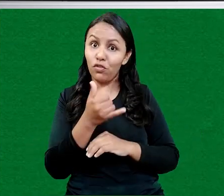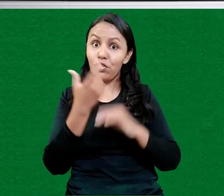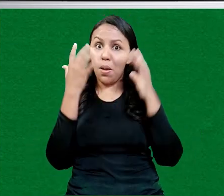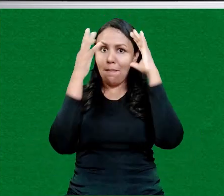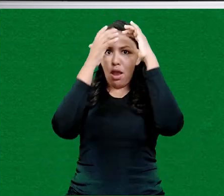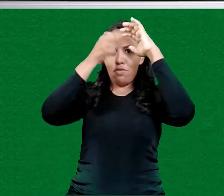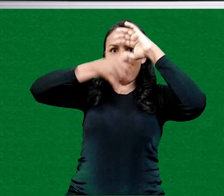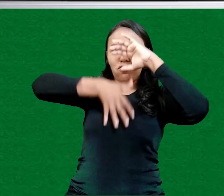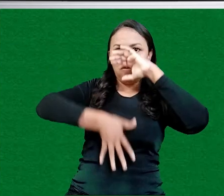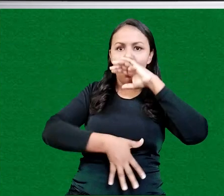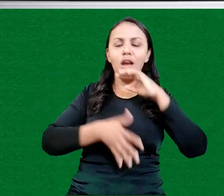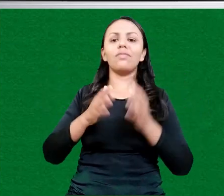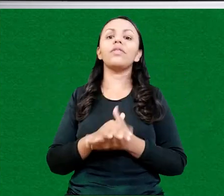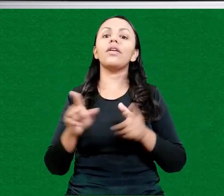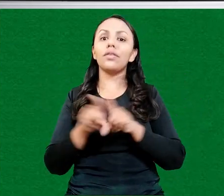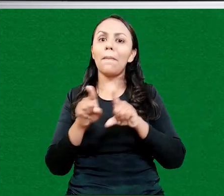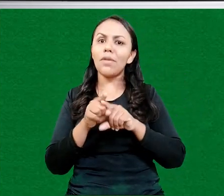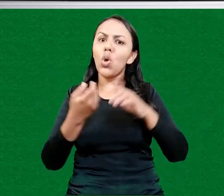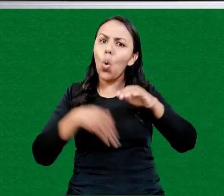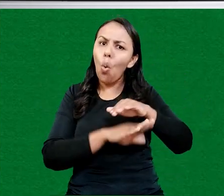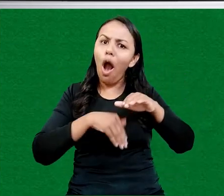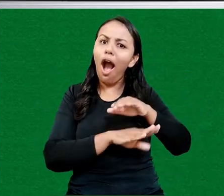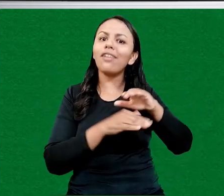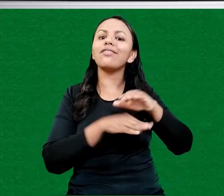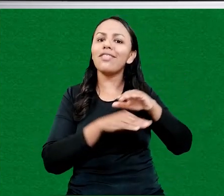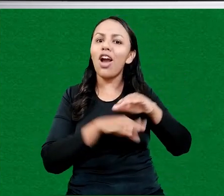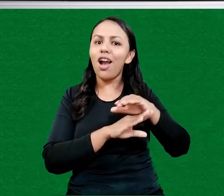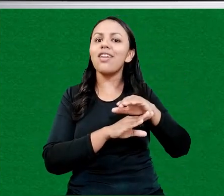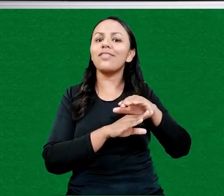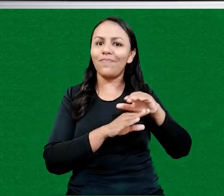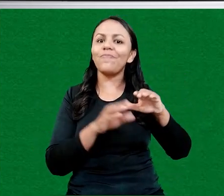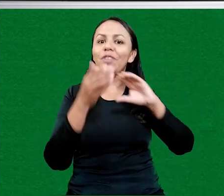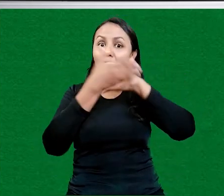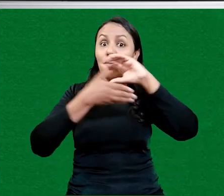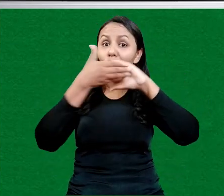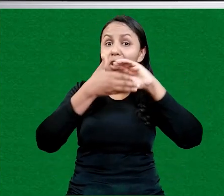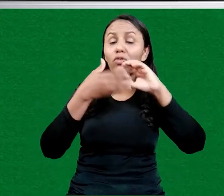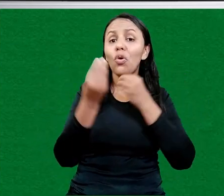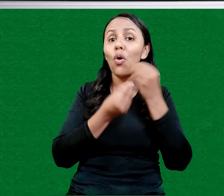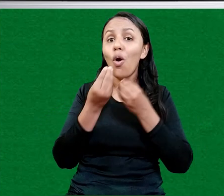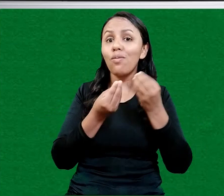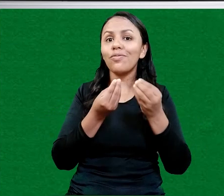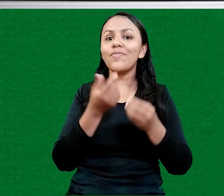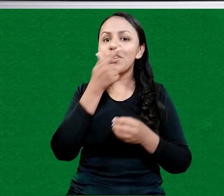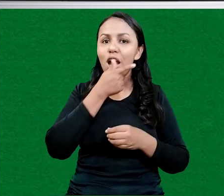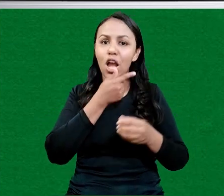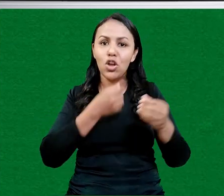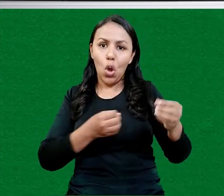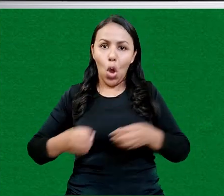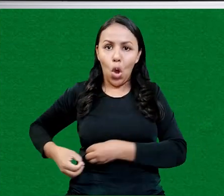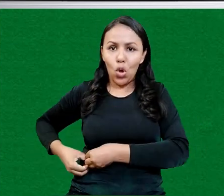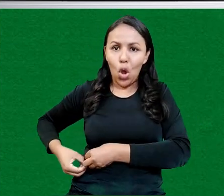central, reserva energética, nós armazenamos carboidrato na forma de glicogênio lá no fígado